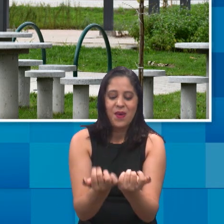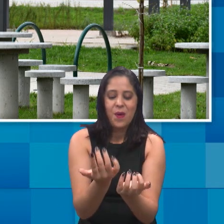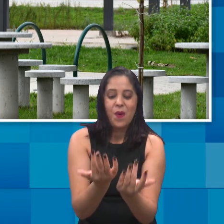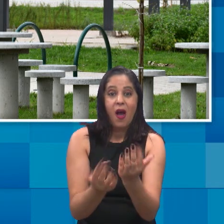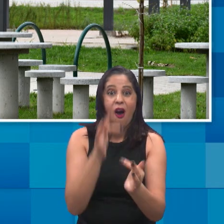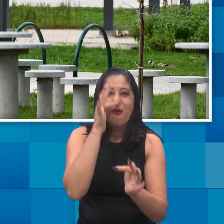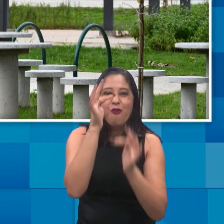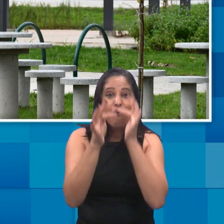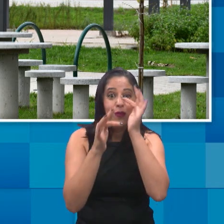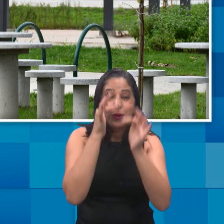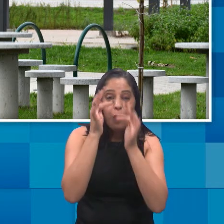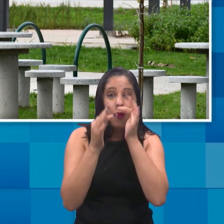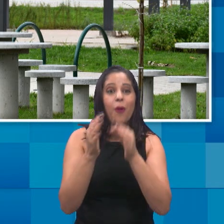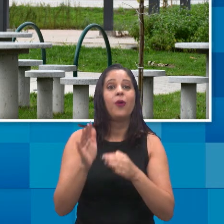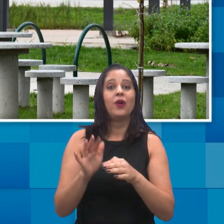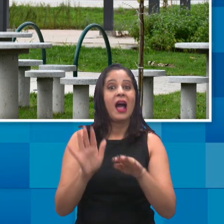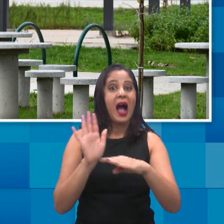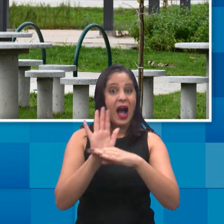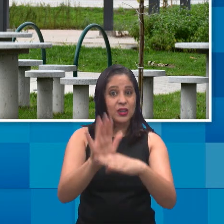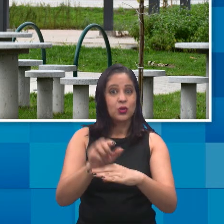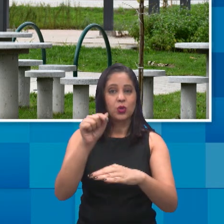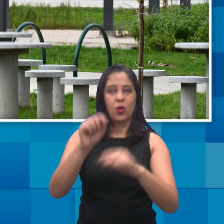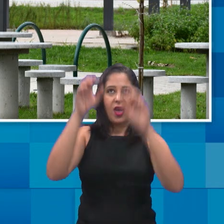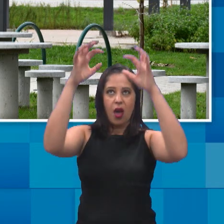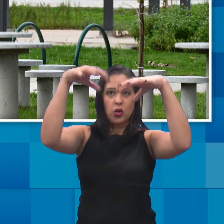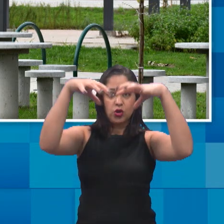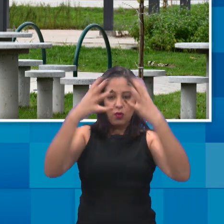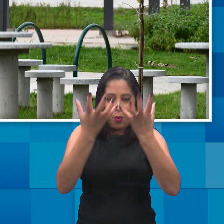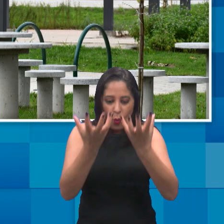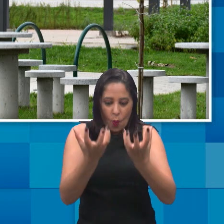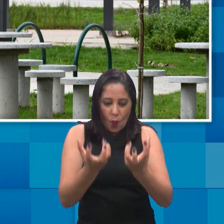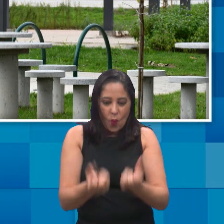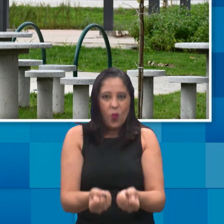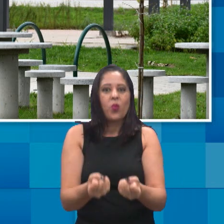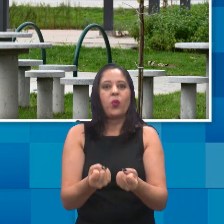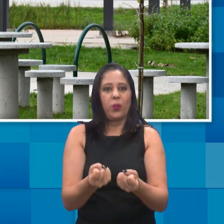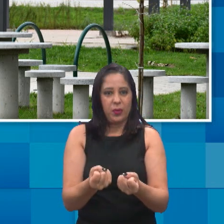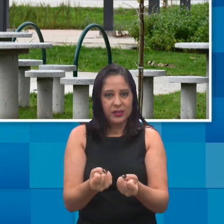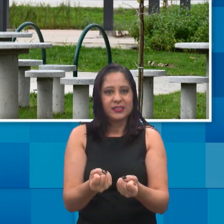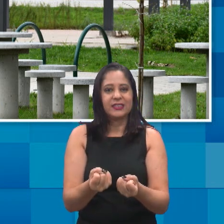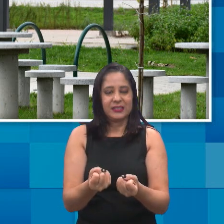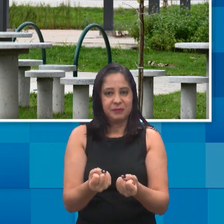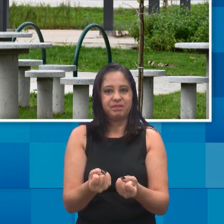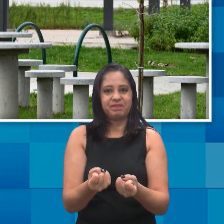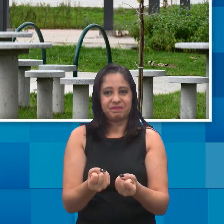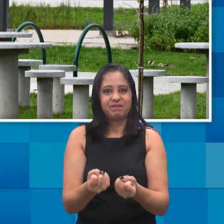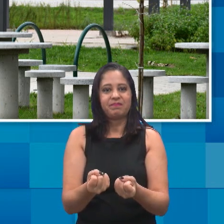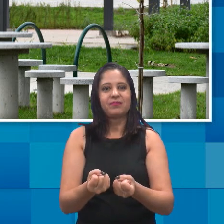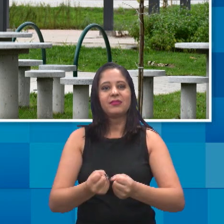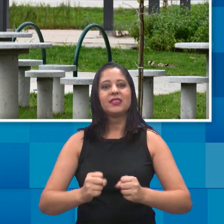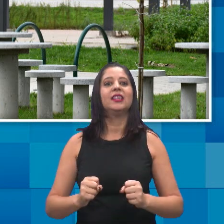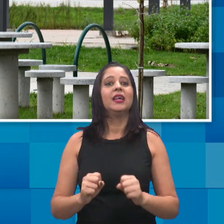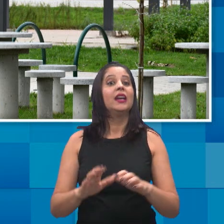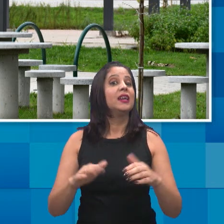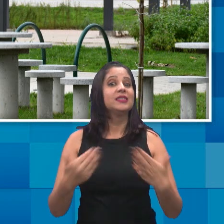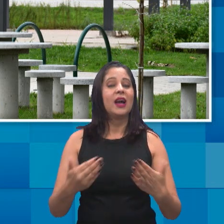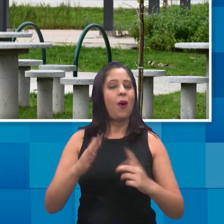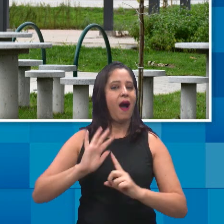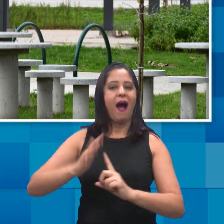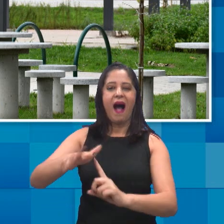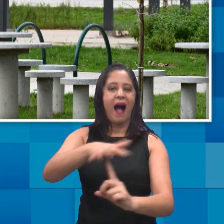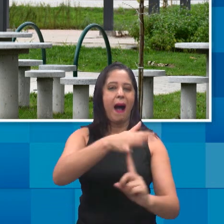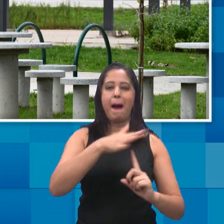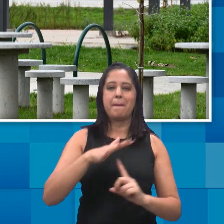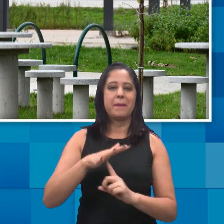da chuva, um jardim de chuva, que foi matéria no site da Prefeitura, em diversos órgãos de imprensa. Então, é uma praça diferenciada que